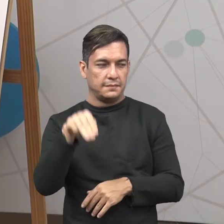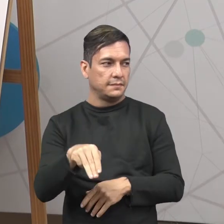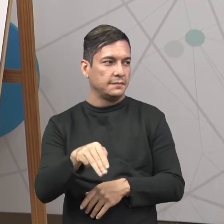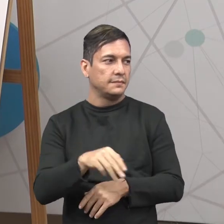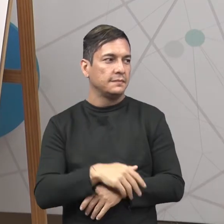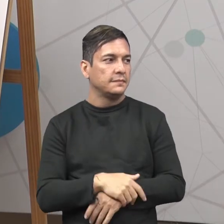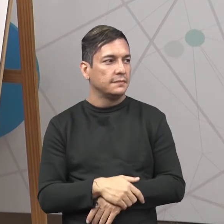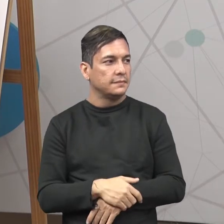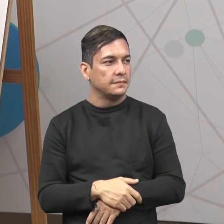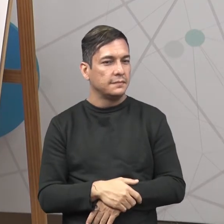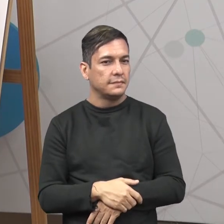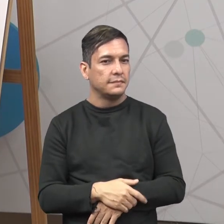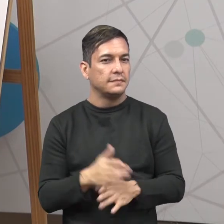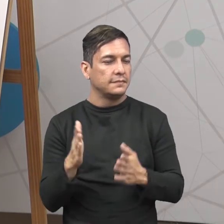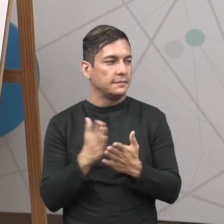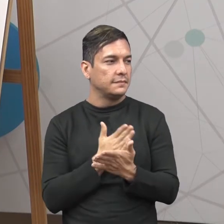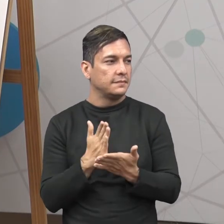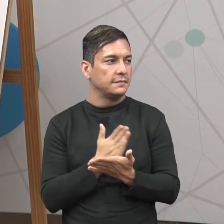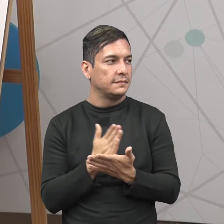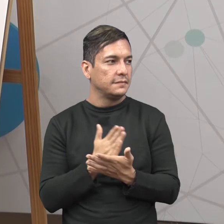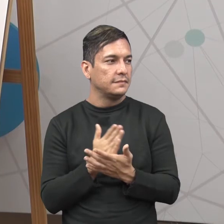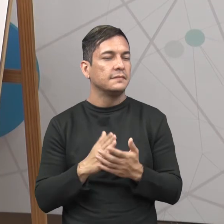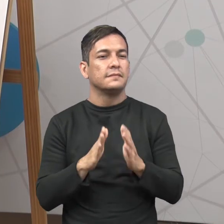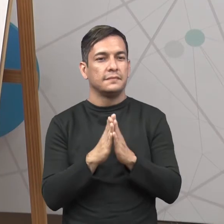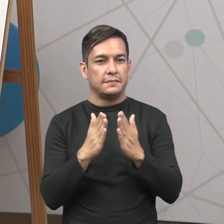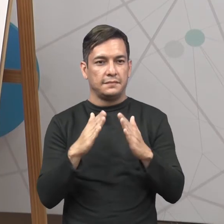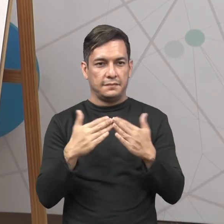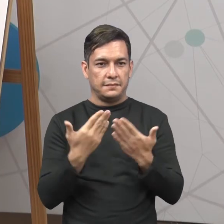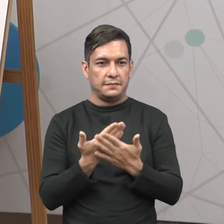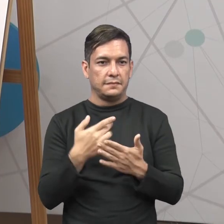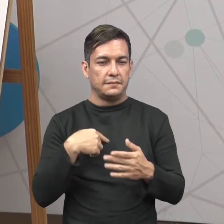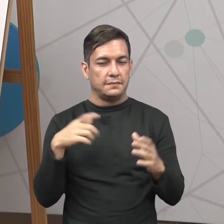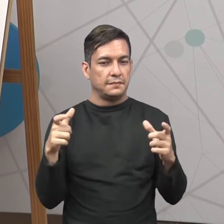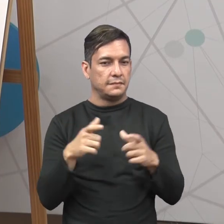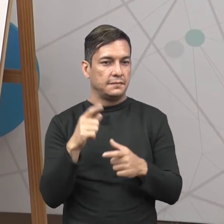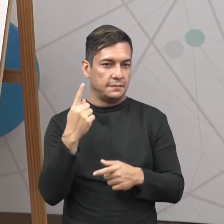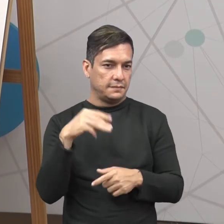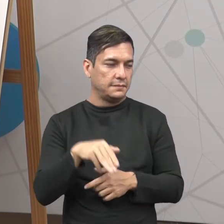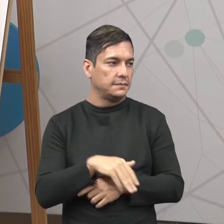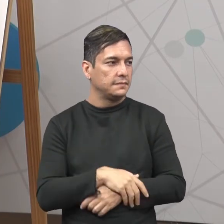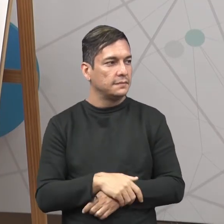mesmo? Um caderno escolar é menor que 1 metro.